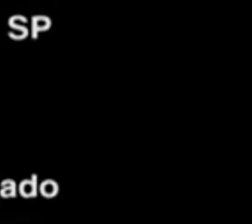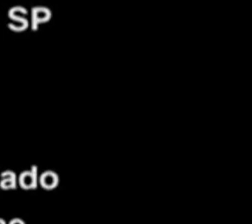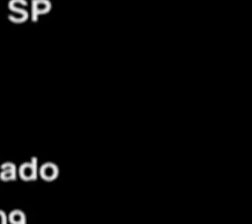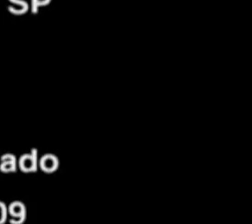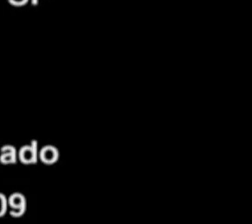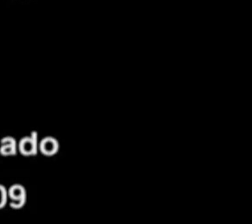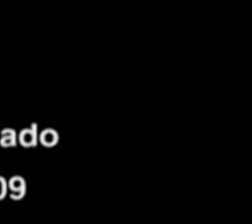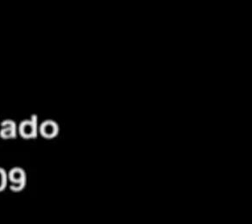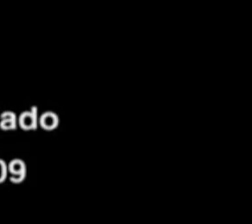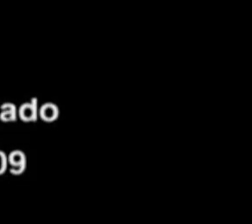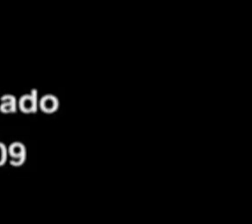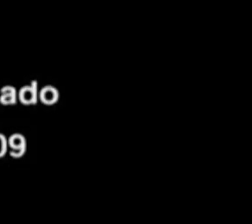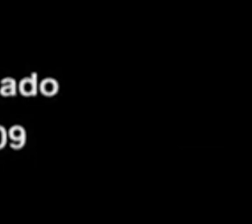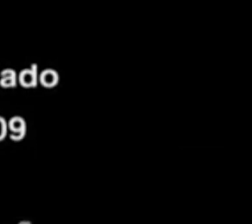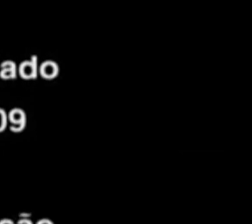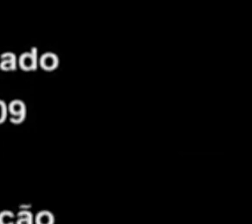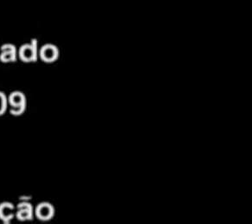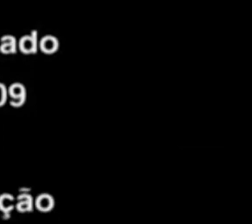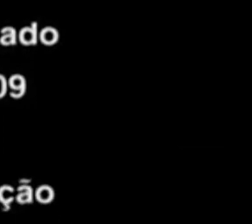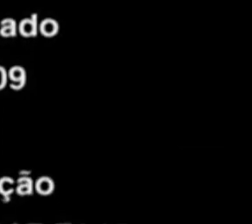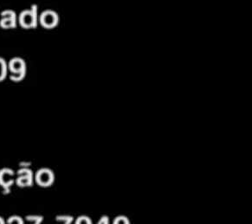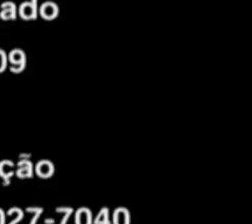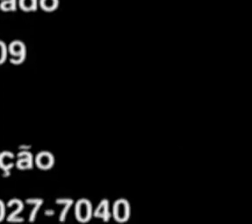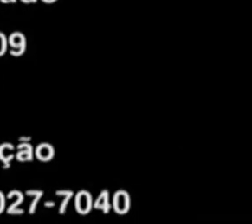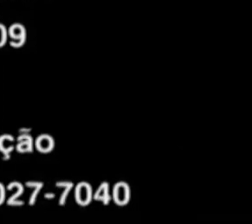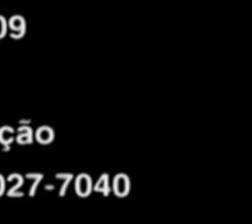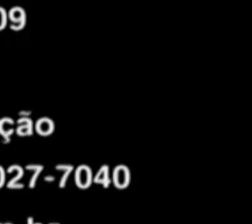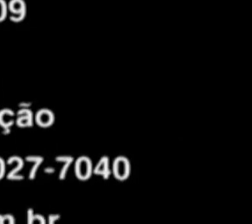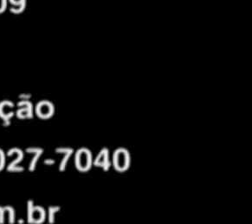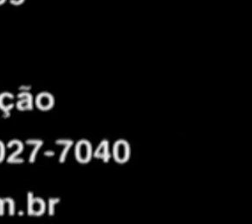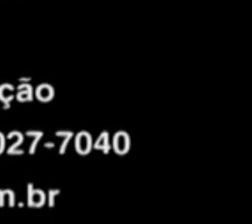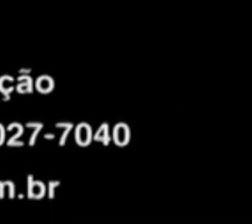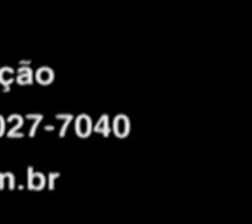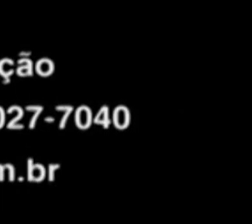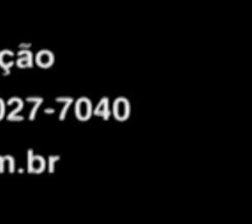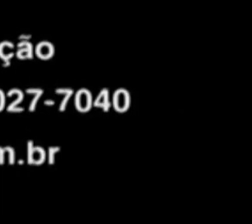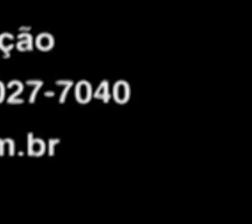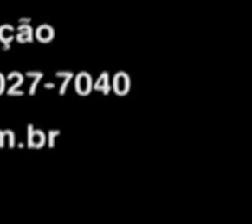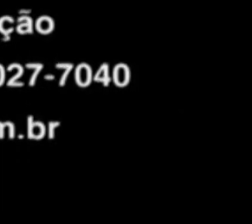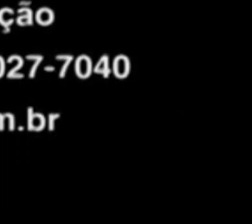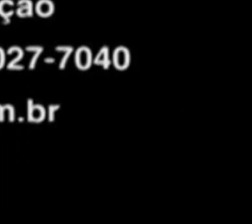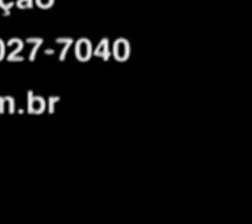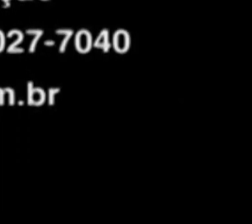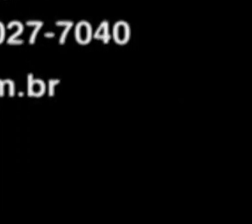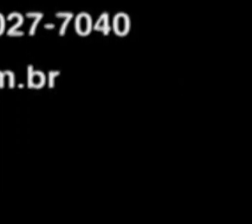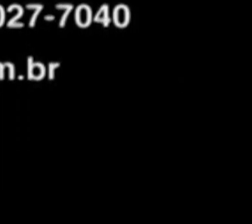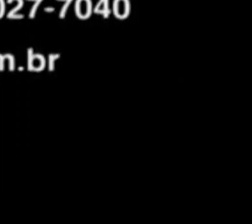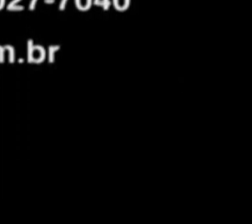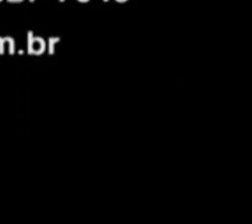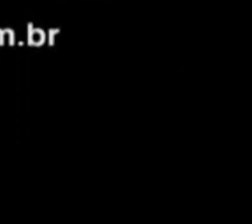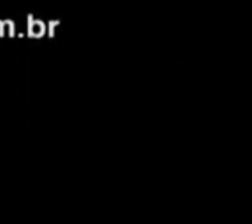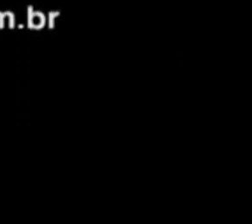Tira o zóio ruim, salva o zóio bom. Tira o zóio ruim,